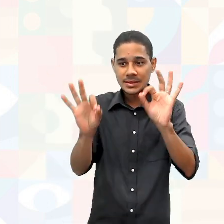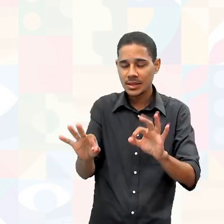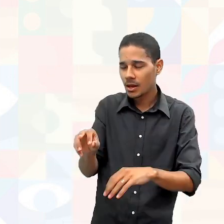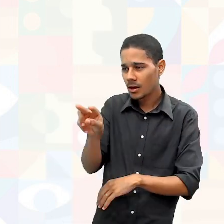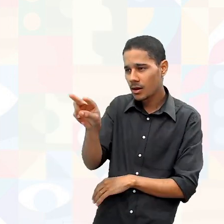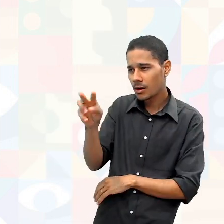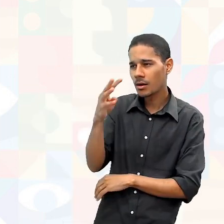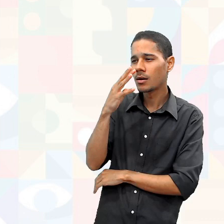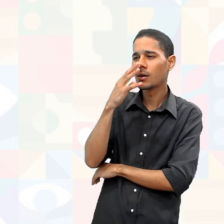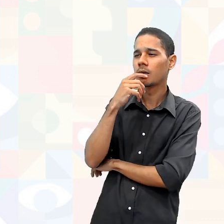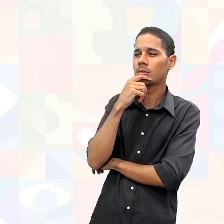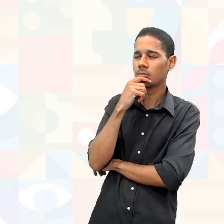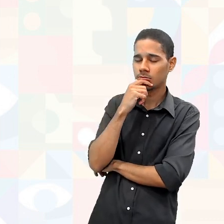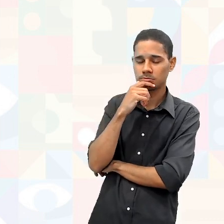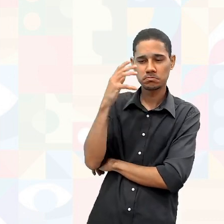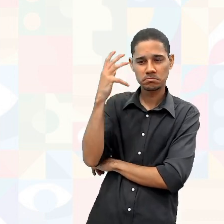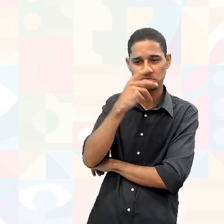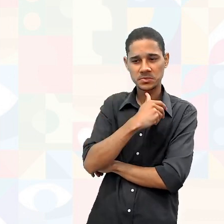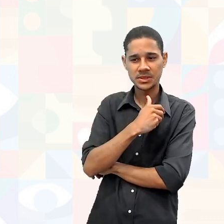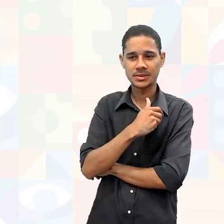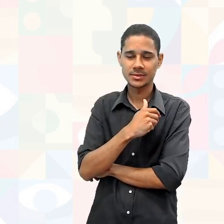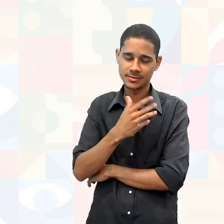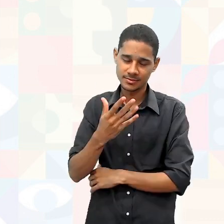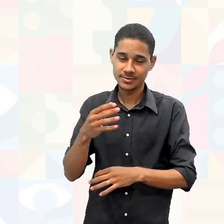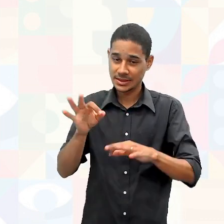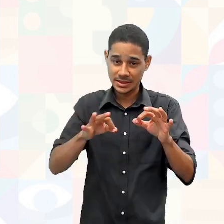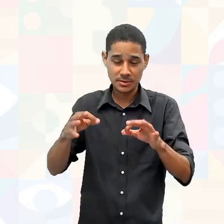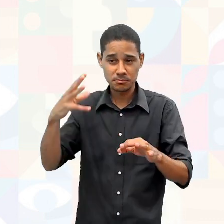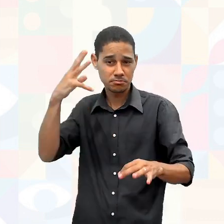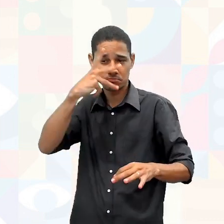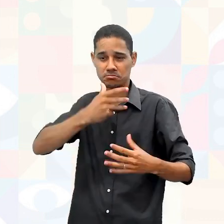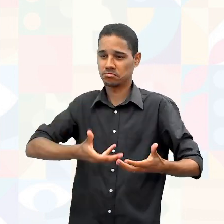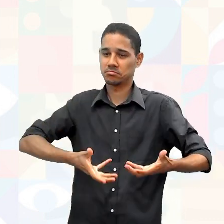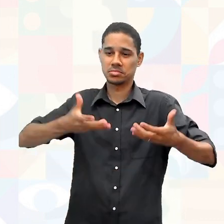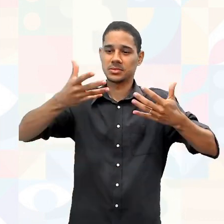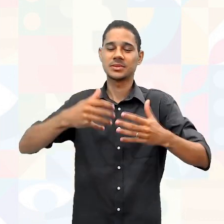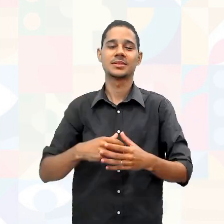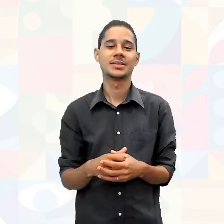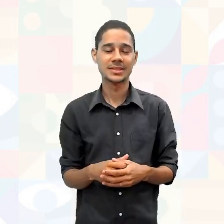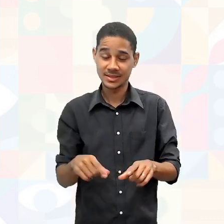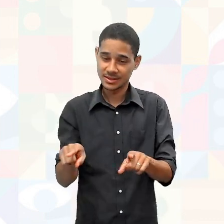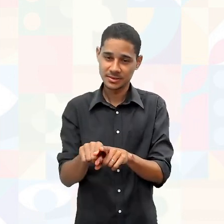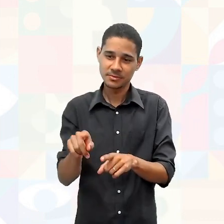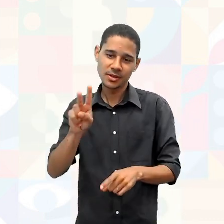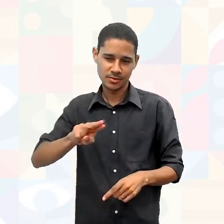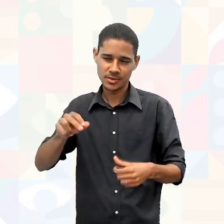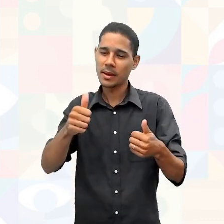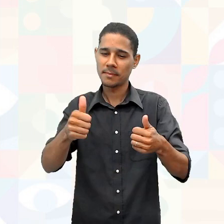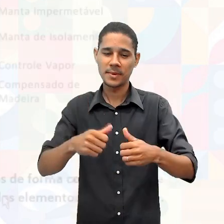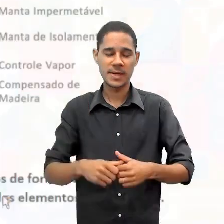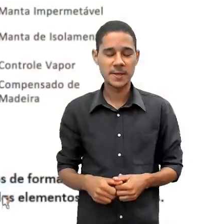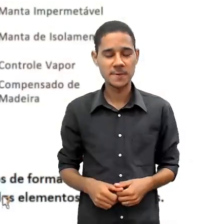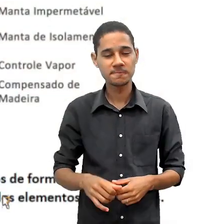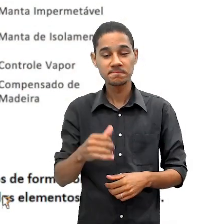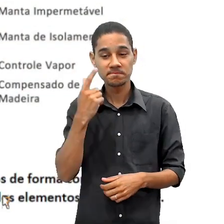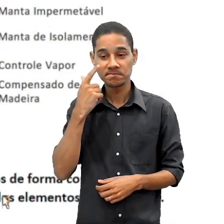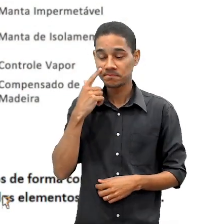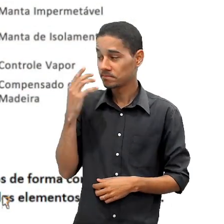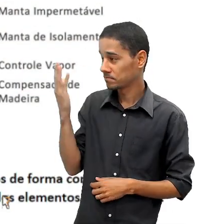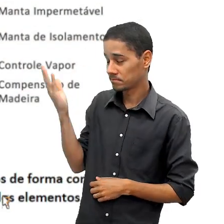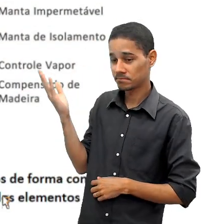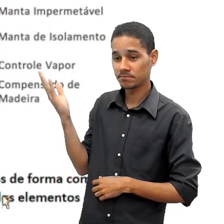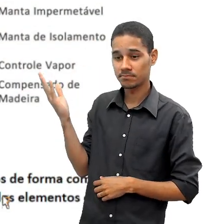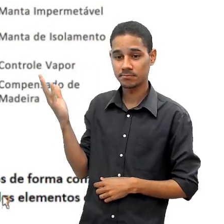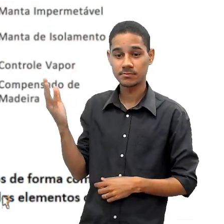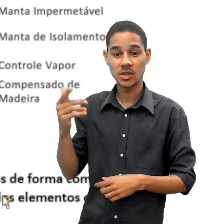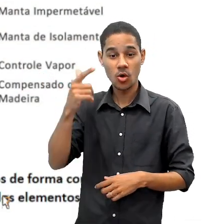poder tirar desses materiais para que o ambiente fique o mais belo possível e funcional também, né? Então aqui a gente tem uma